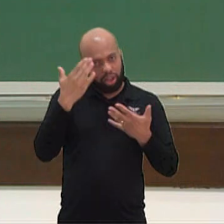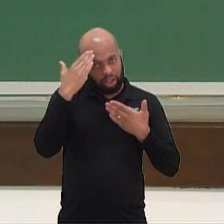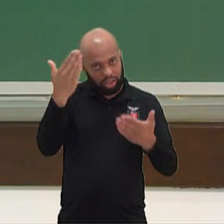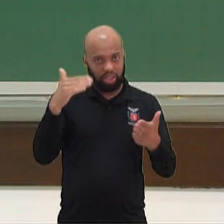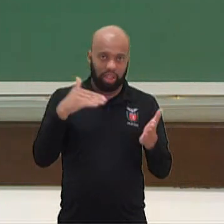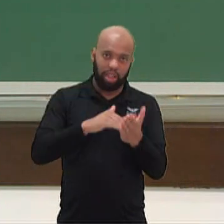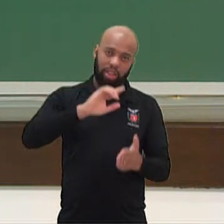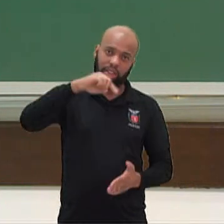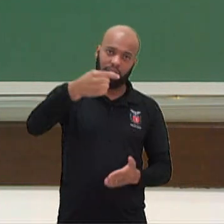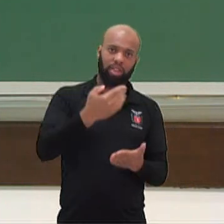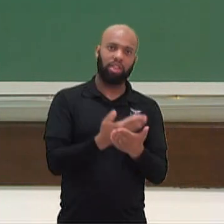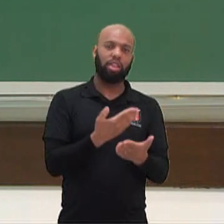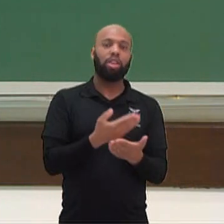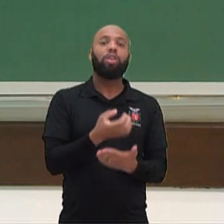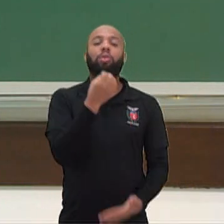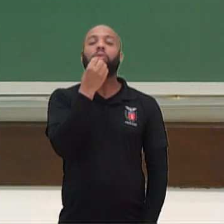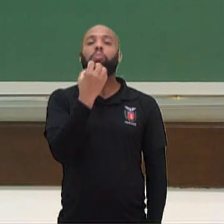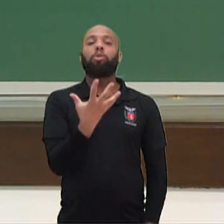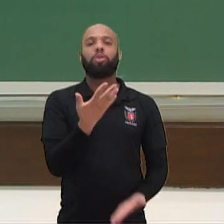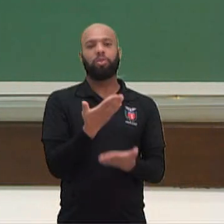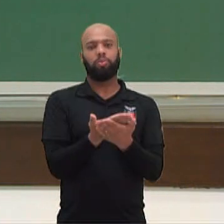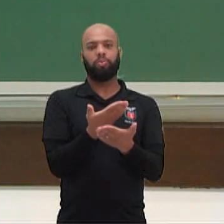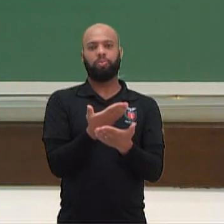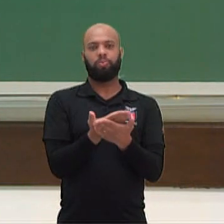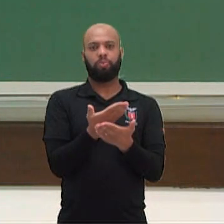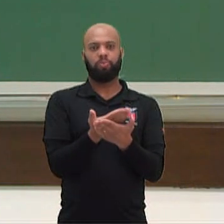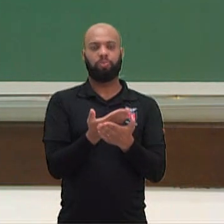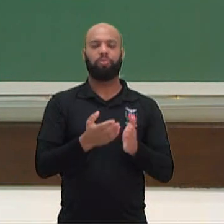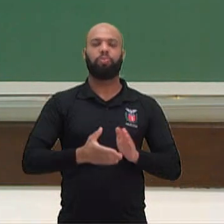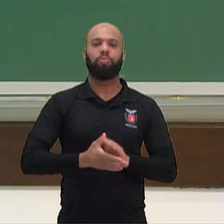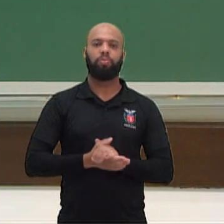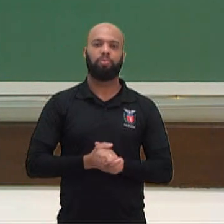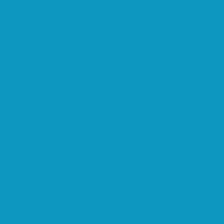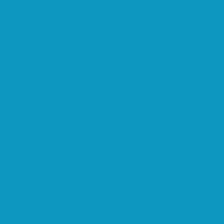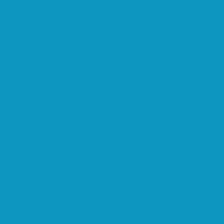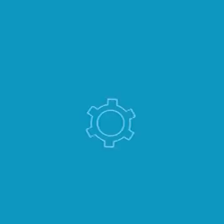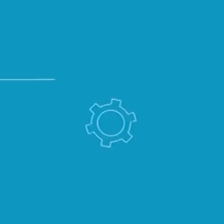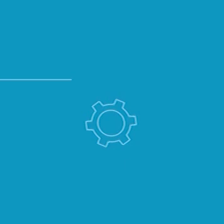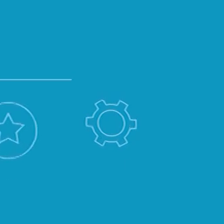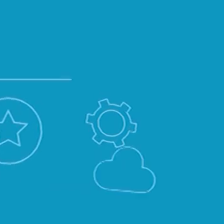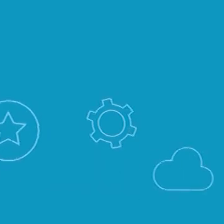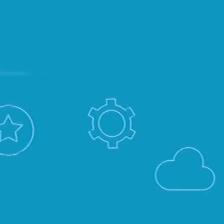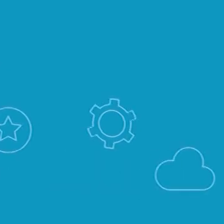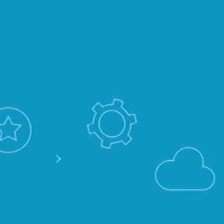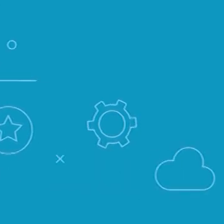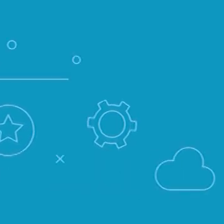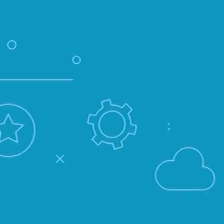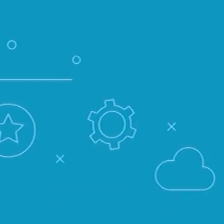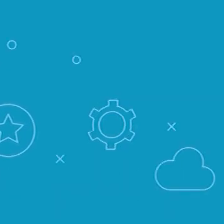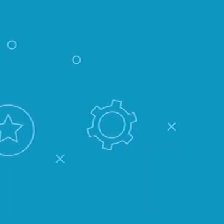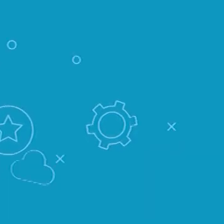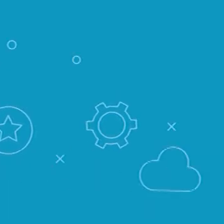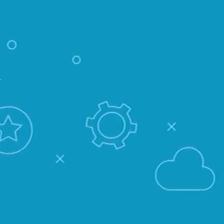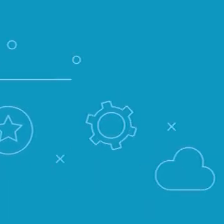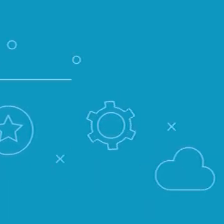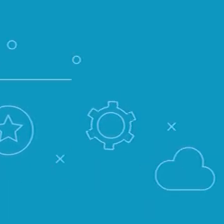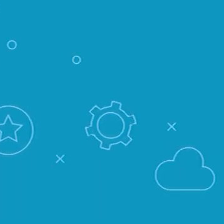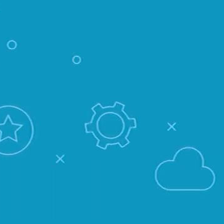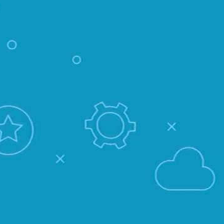a próxima aula e bons estudos!